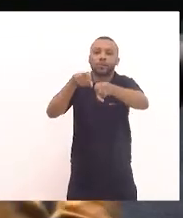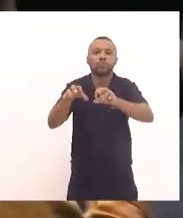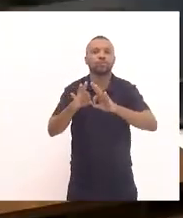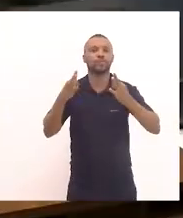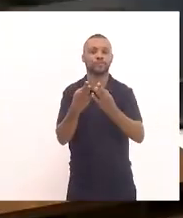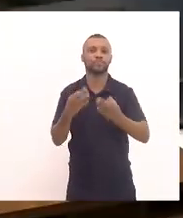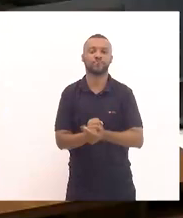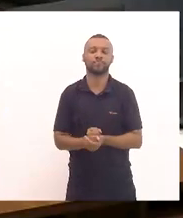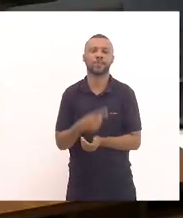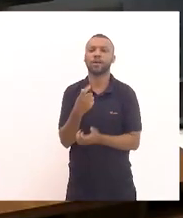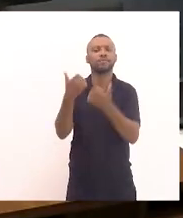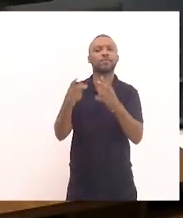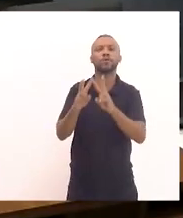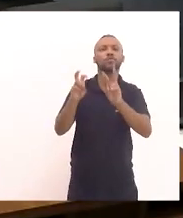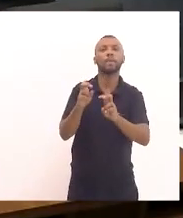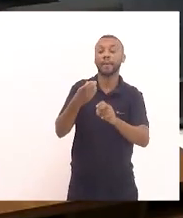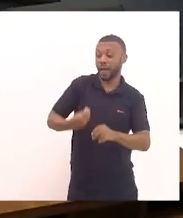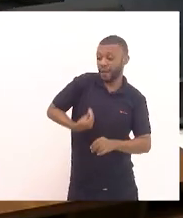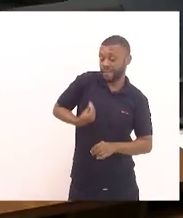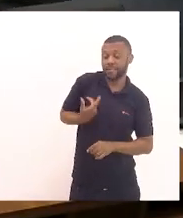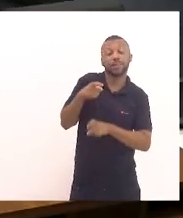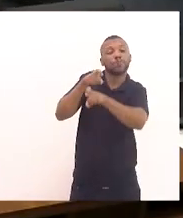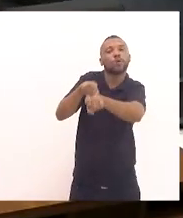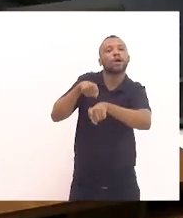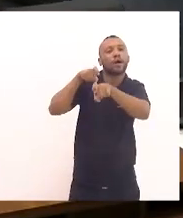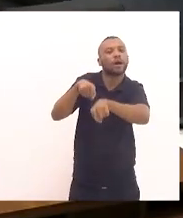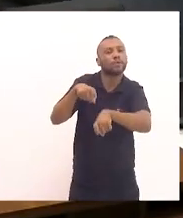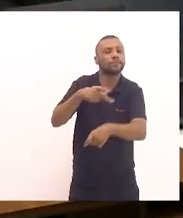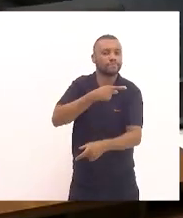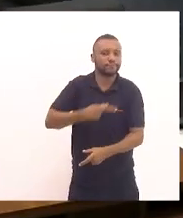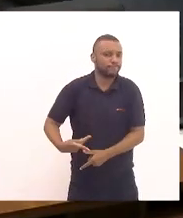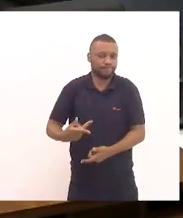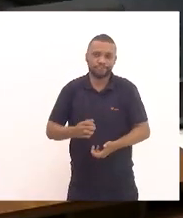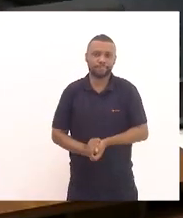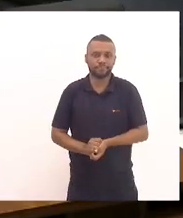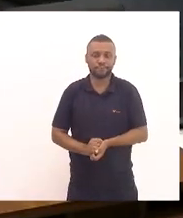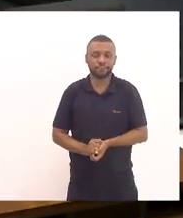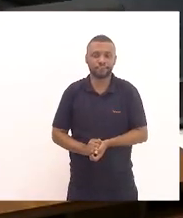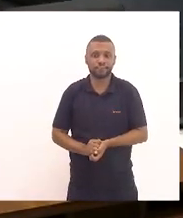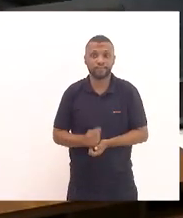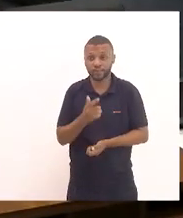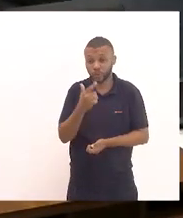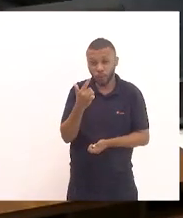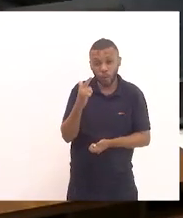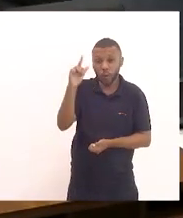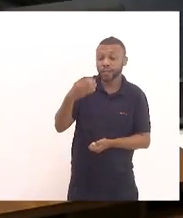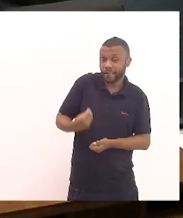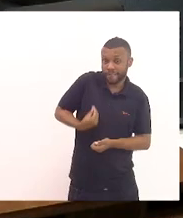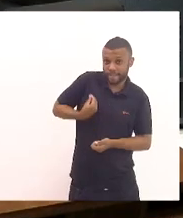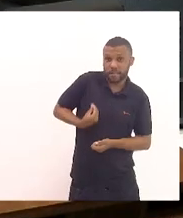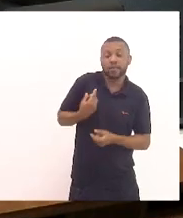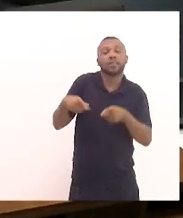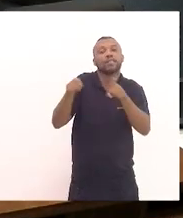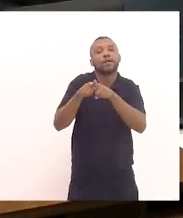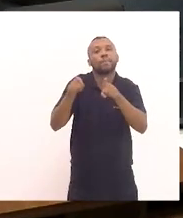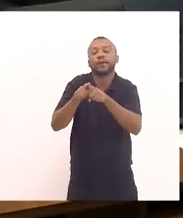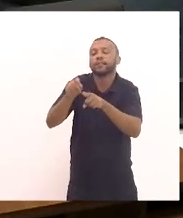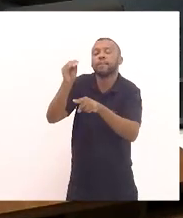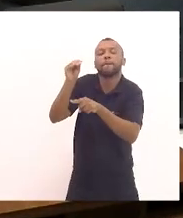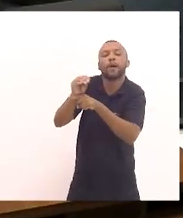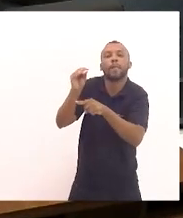a vida do campo, senhor presidente. E essa também é uma outra vida que deva ser preservada e que está